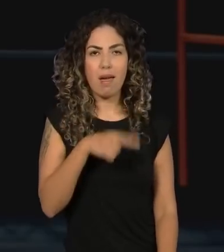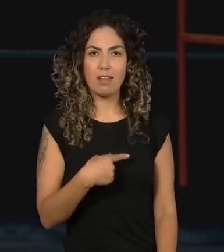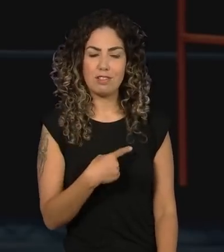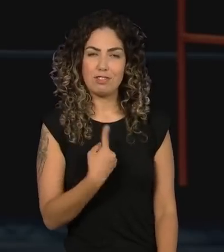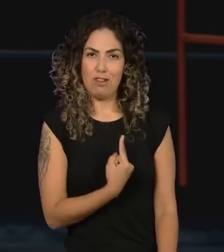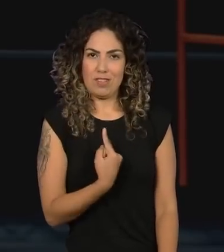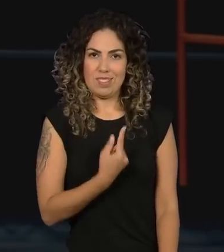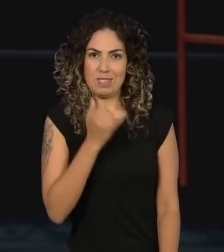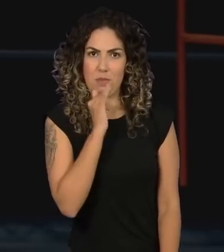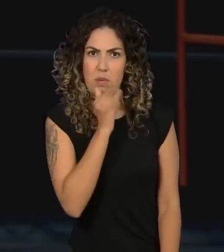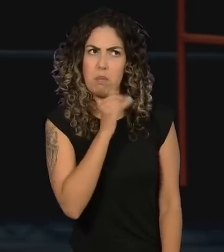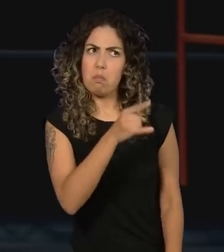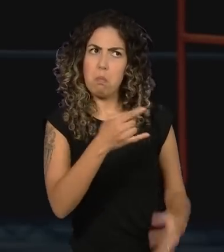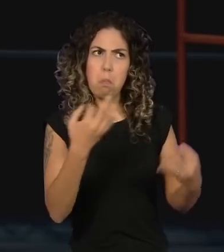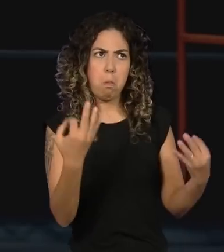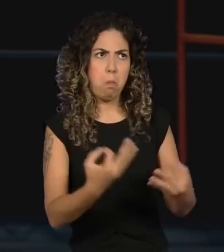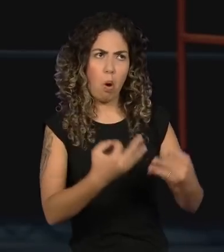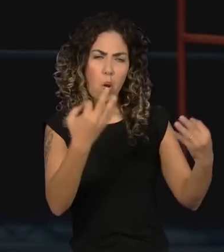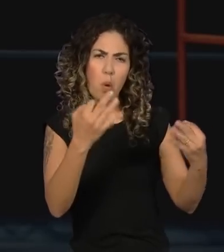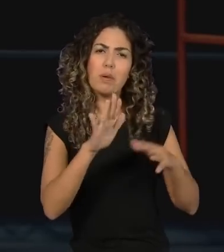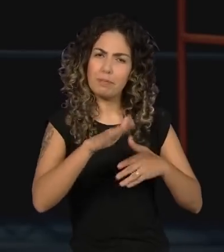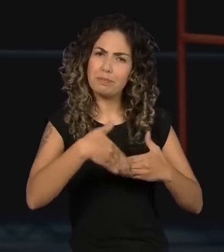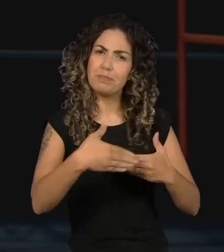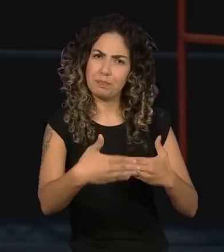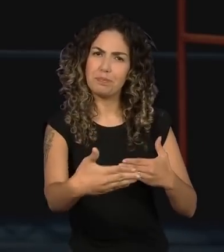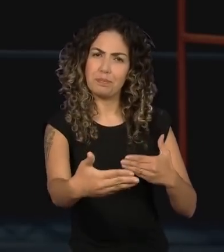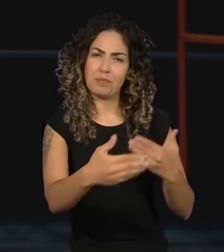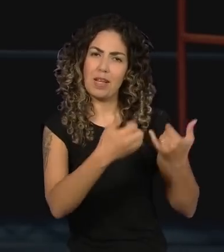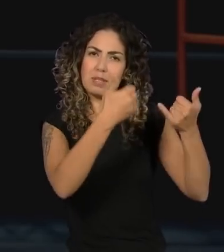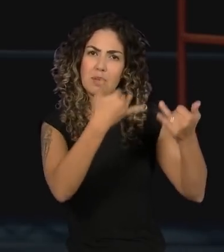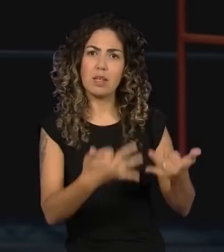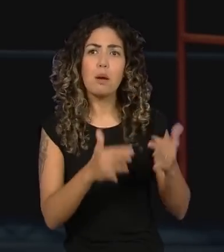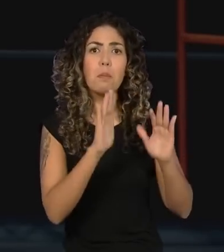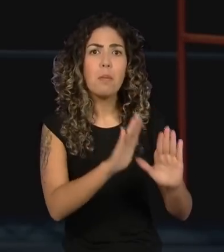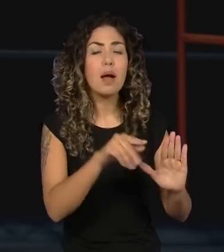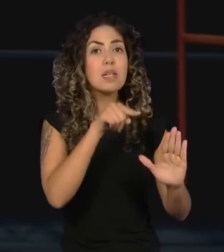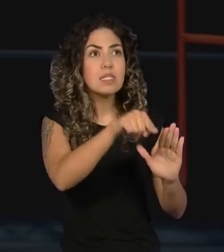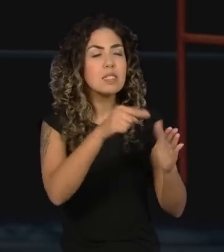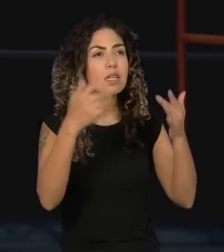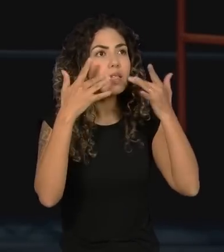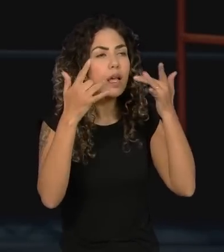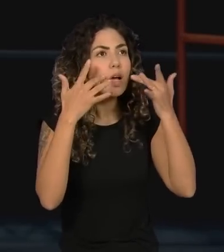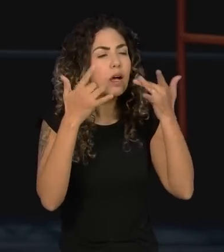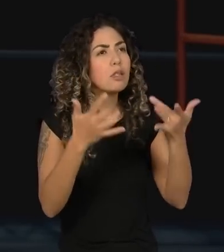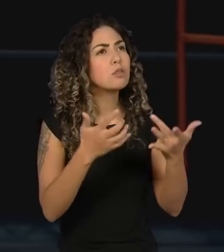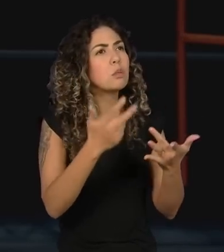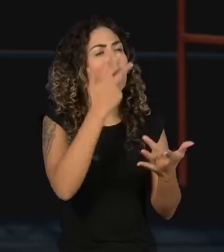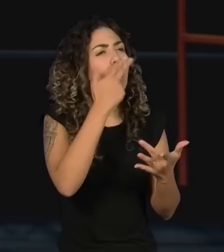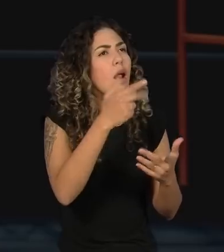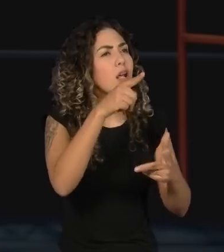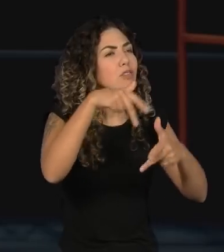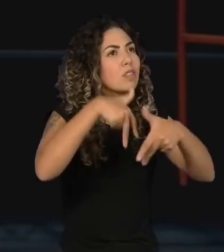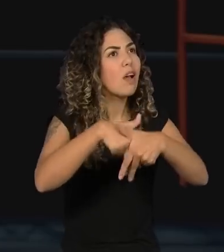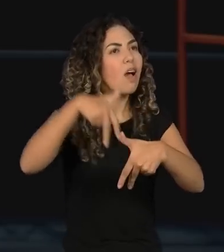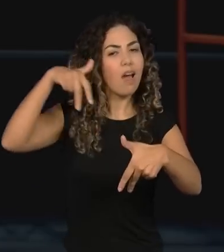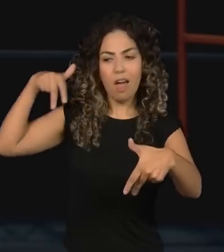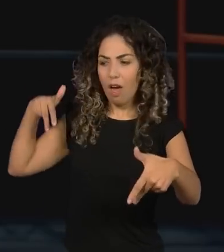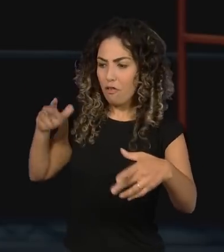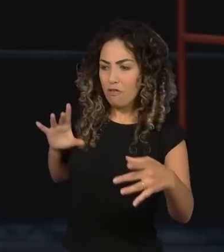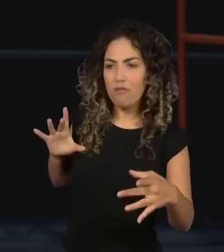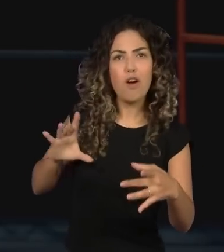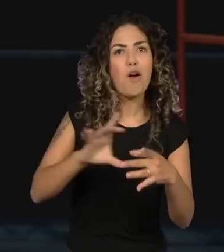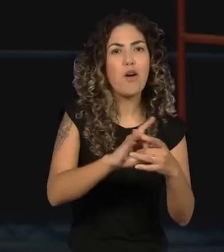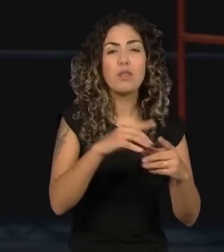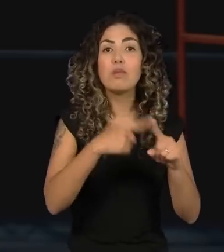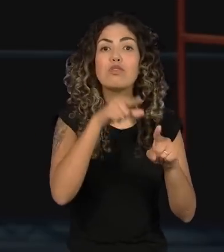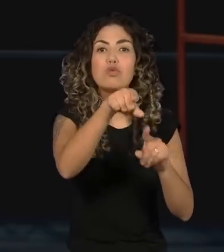gente vai falar sobre ele durante o programa, mas é um espetáculo que te trouxe de volta às suas raízes, né? Você é descendente de judeus